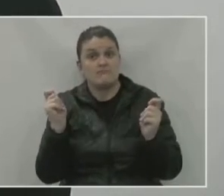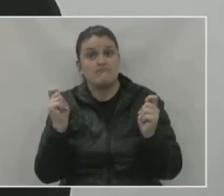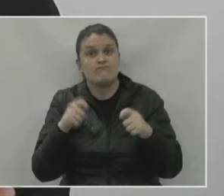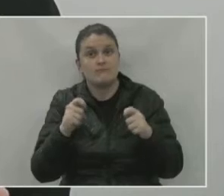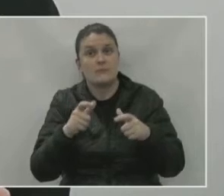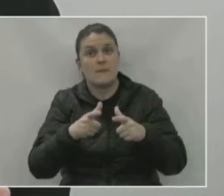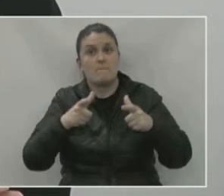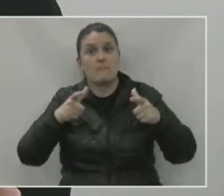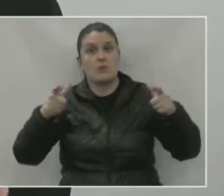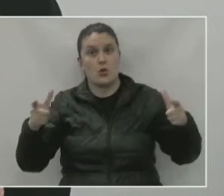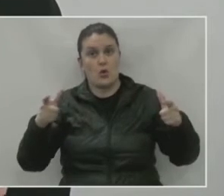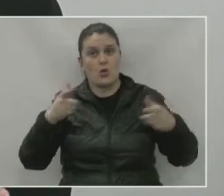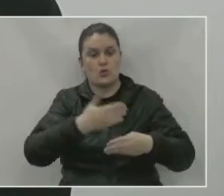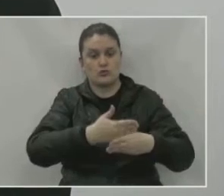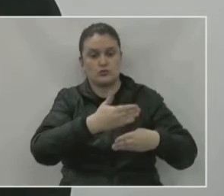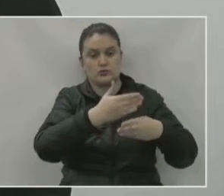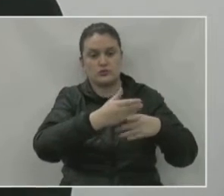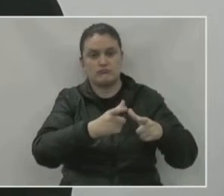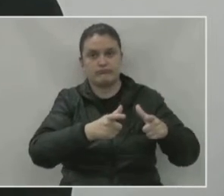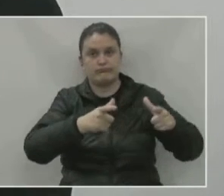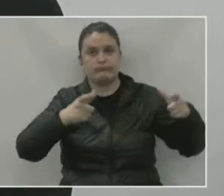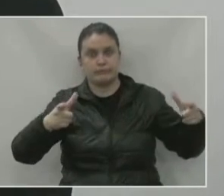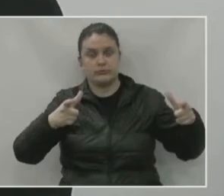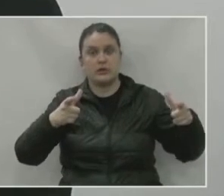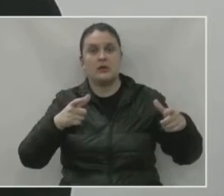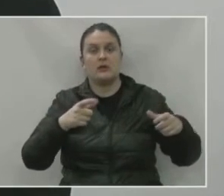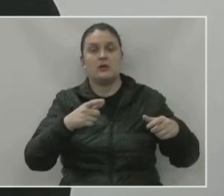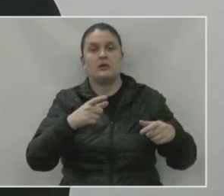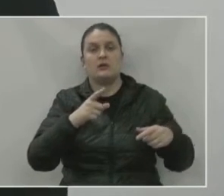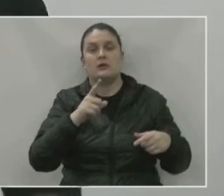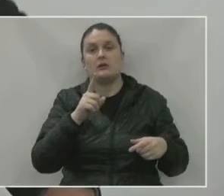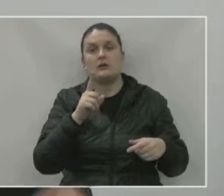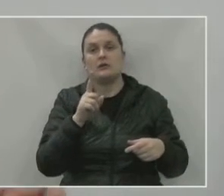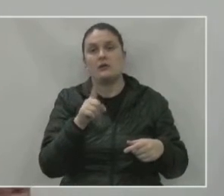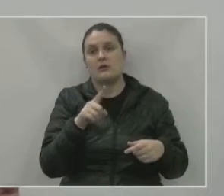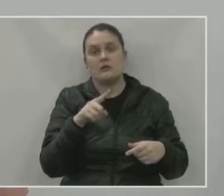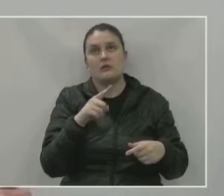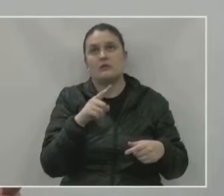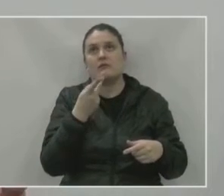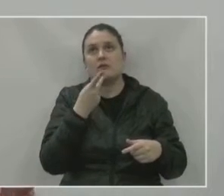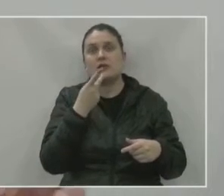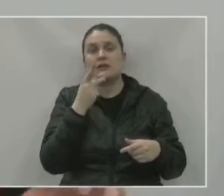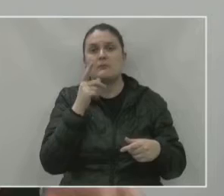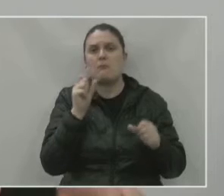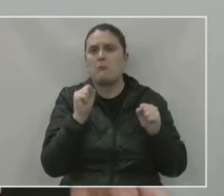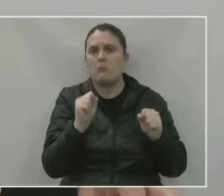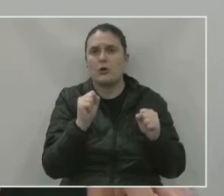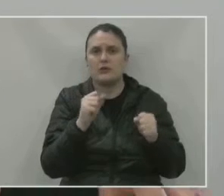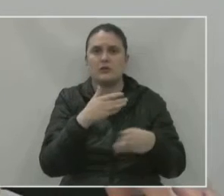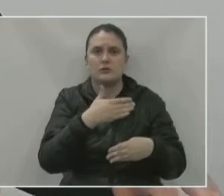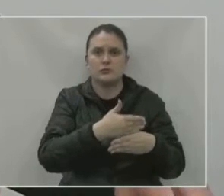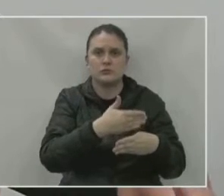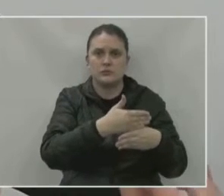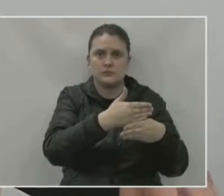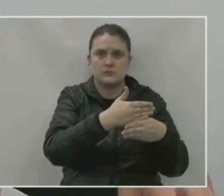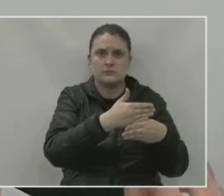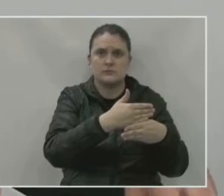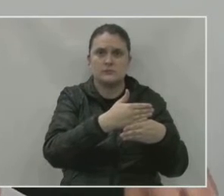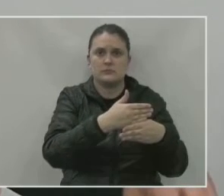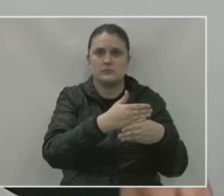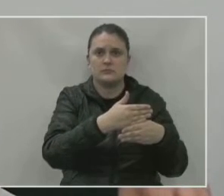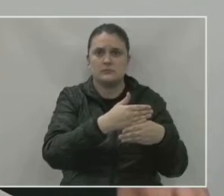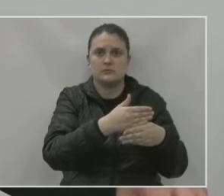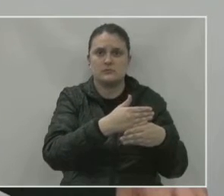de ampliação, essa ampliação ali, até mesmo para que se possa construir